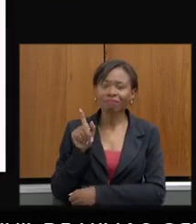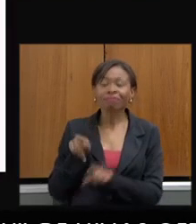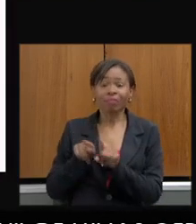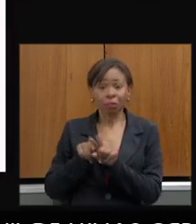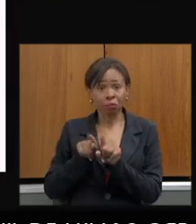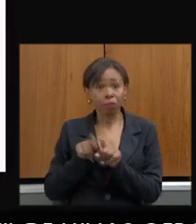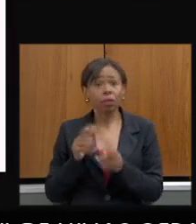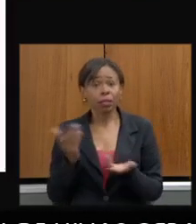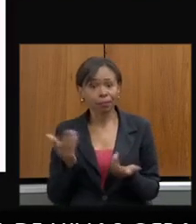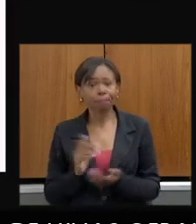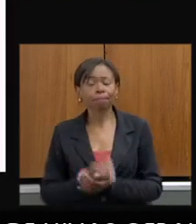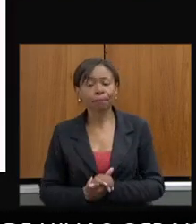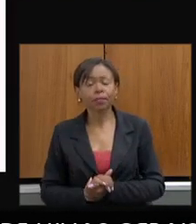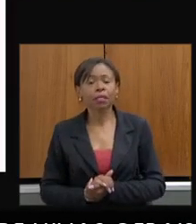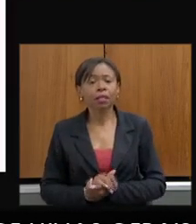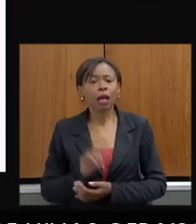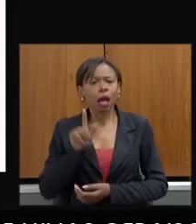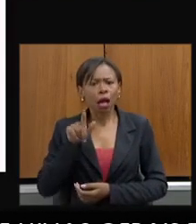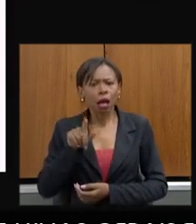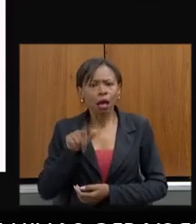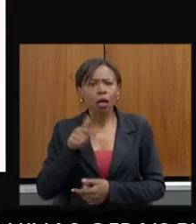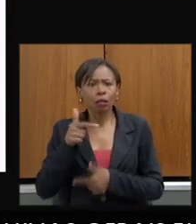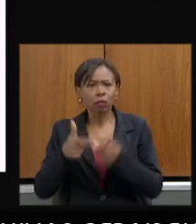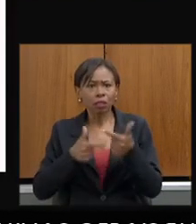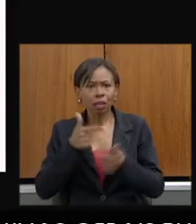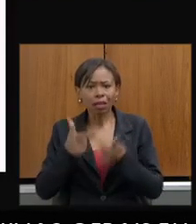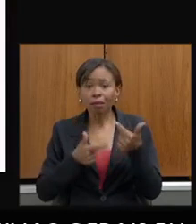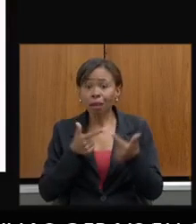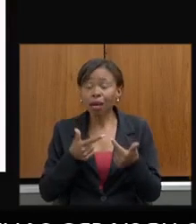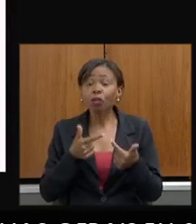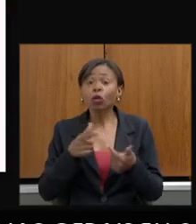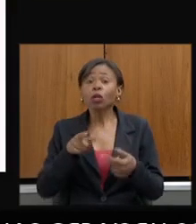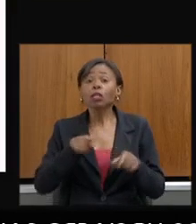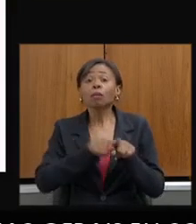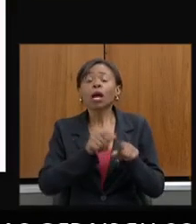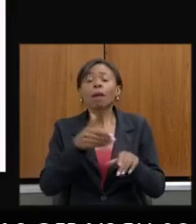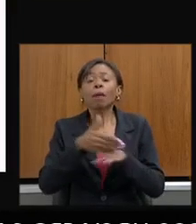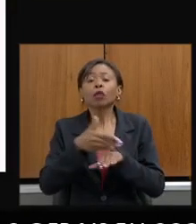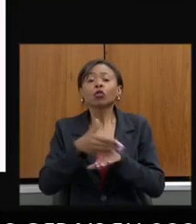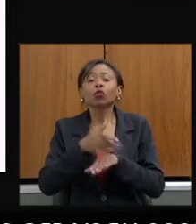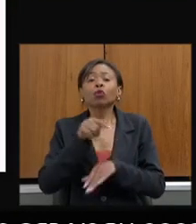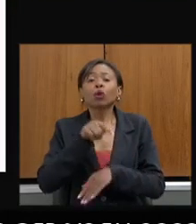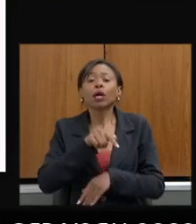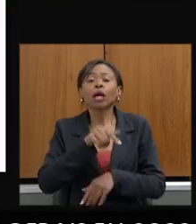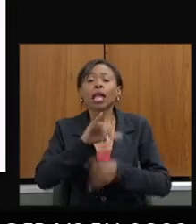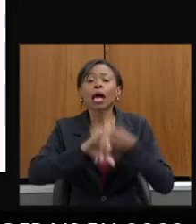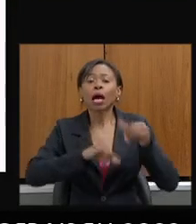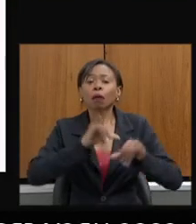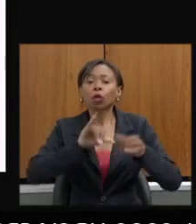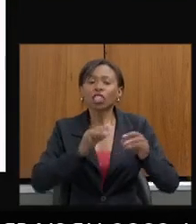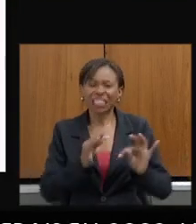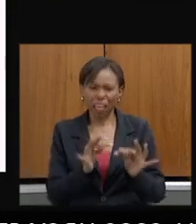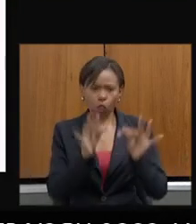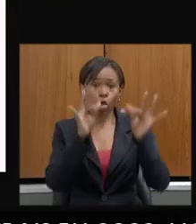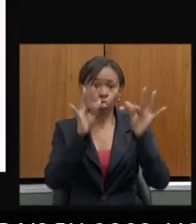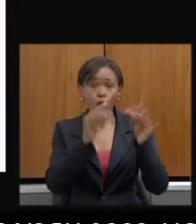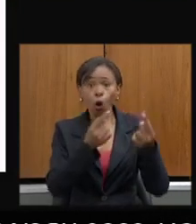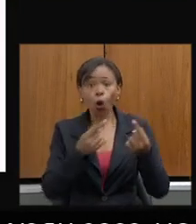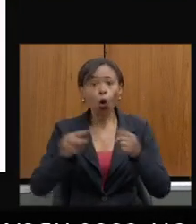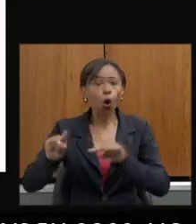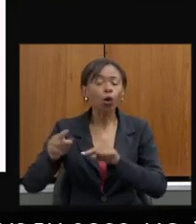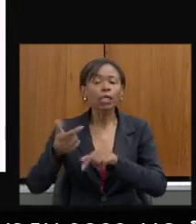inclusive bebe trabalho aí que teve uma forte participação também do nosso laboratório de tecnologia contra lavagem de